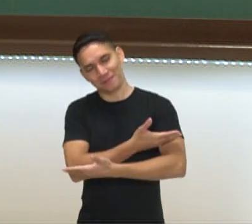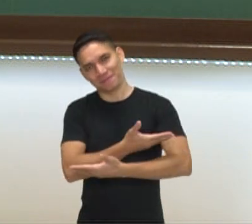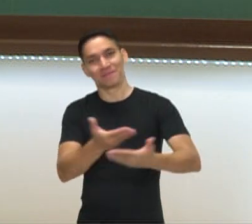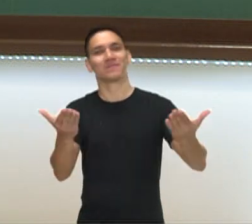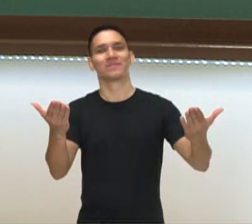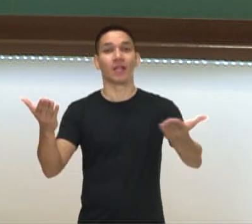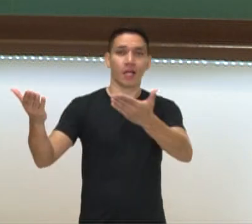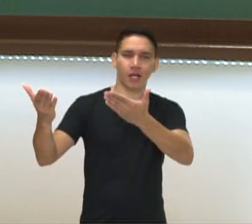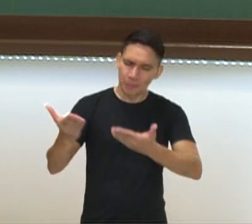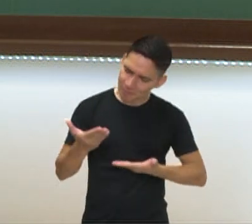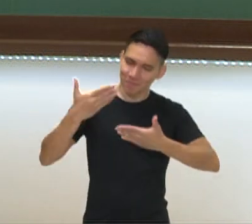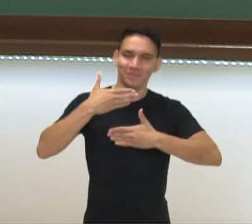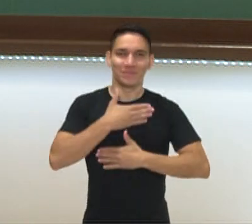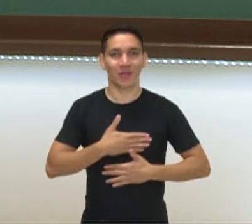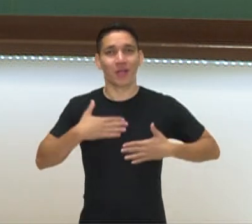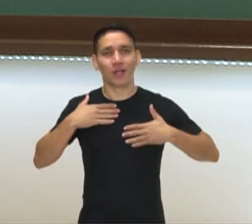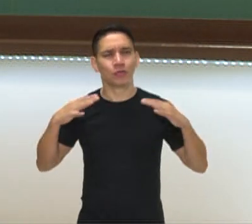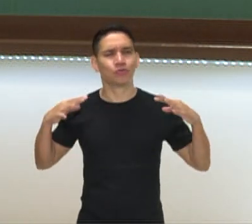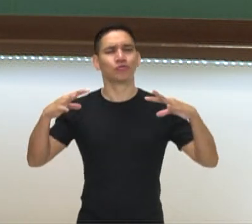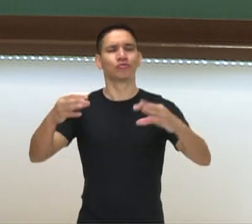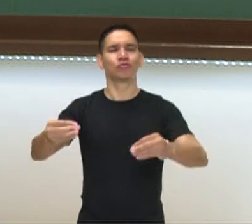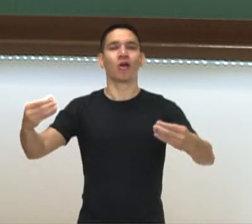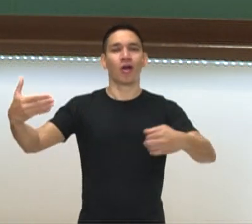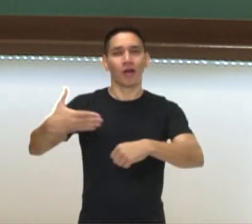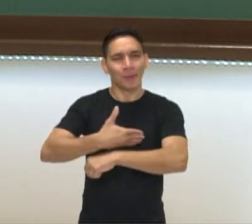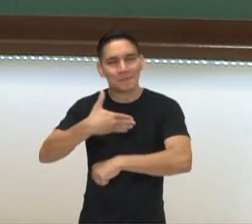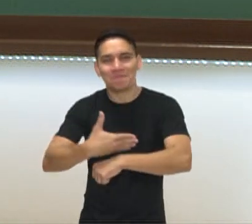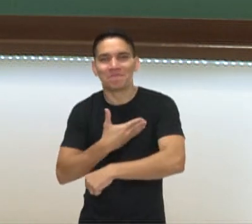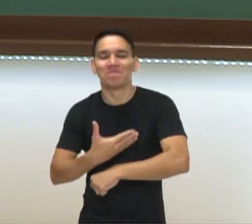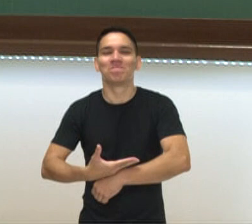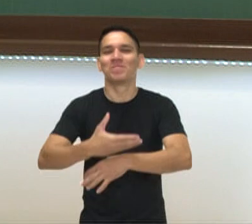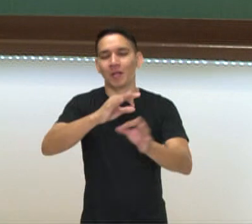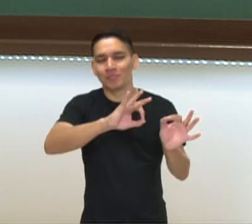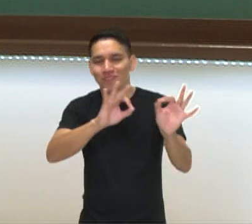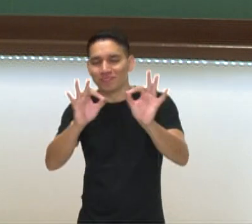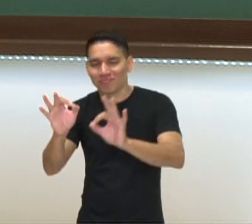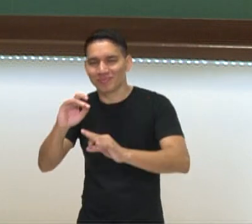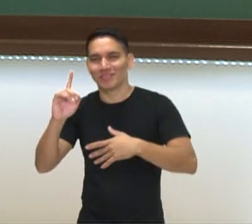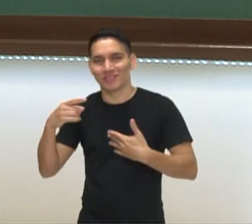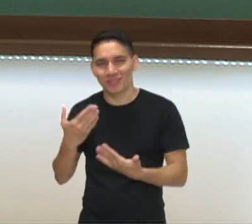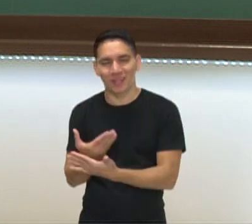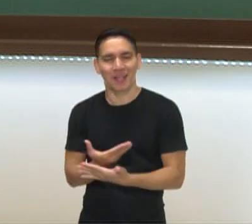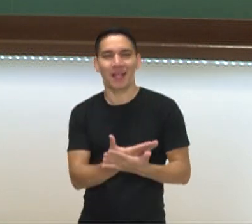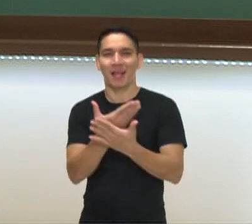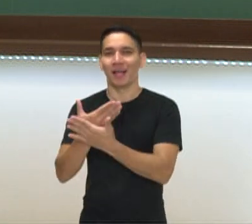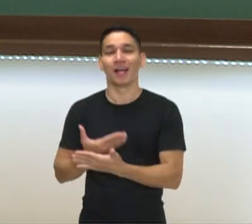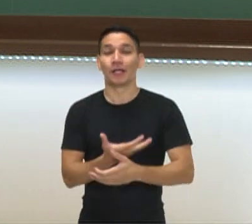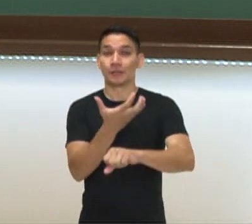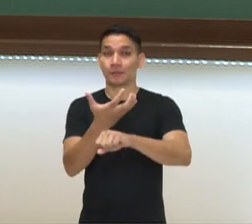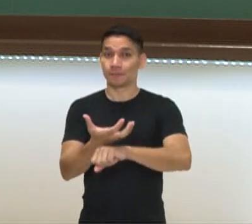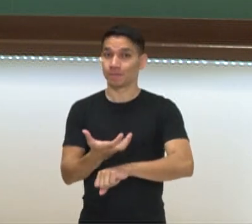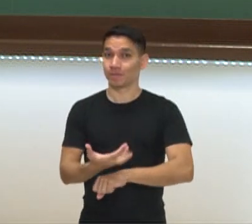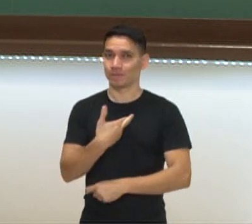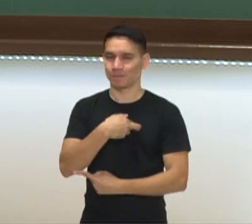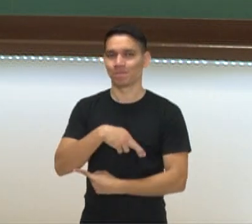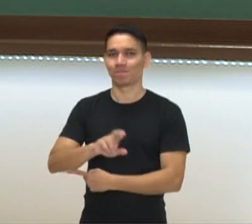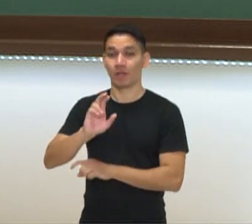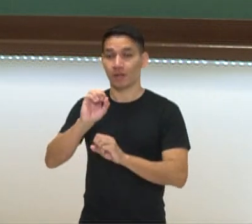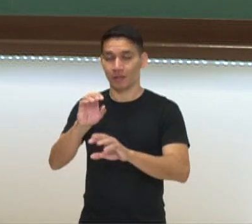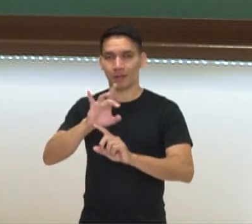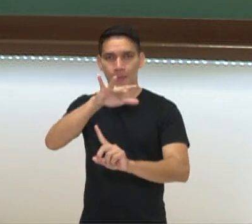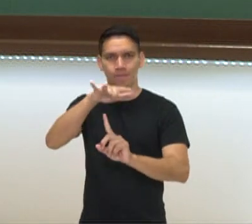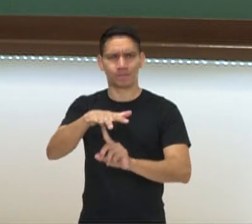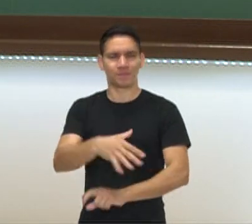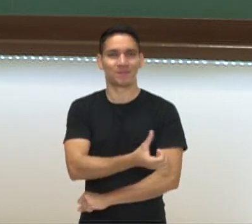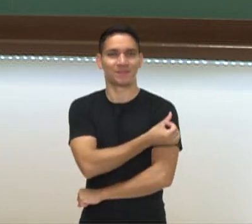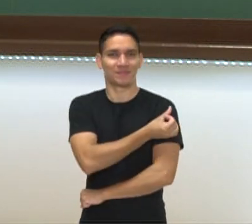Olá! Sejam todos e todas muito bem-vindas a mais uma aula Paraná, sexto